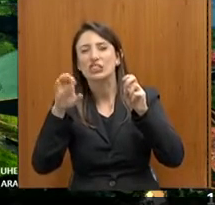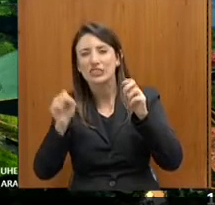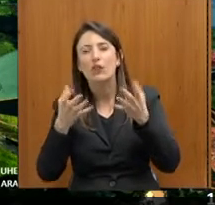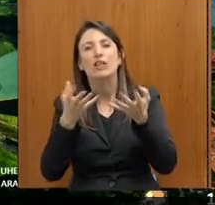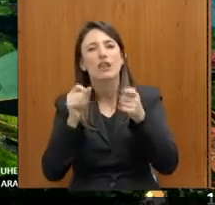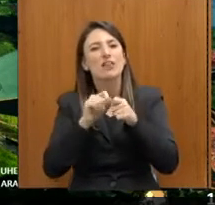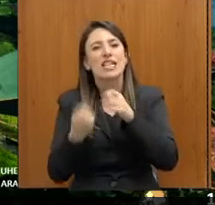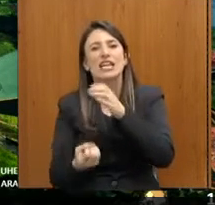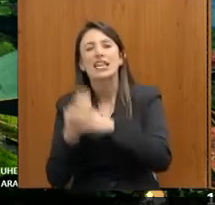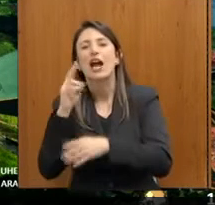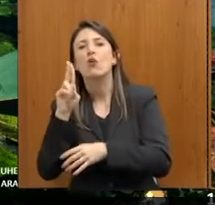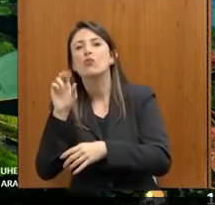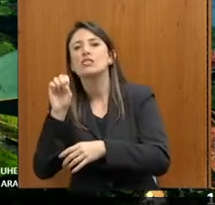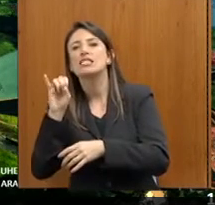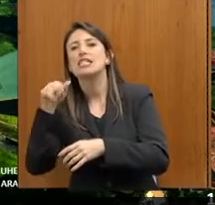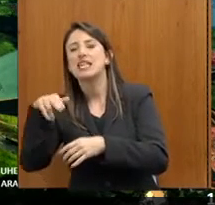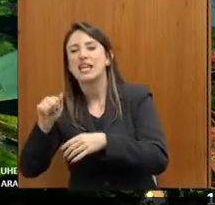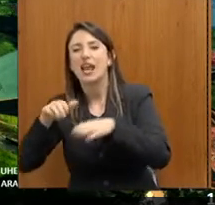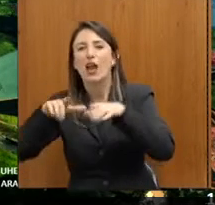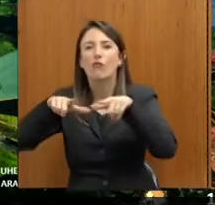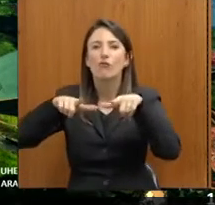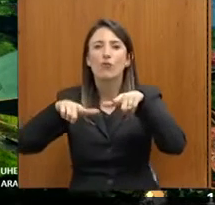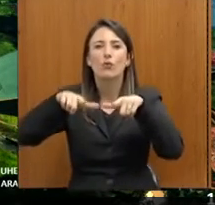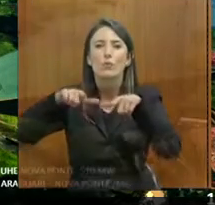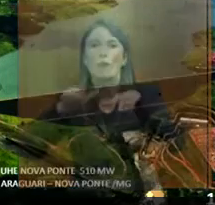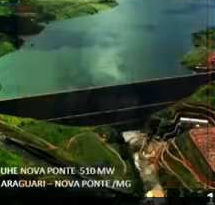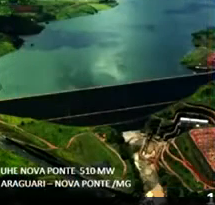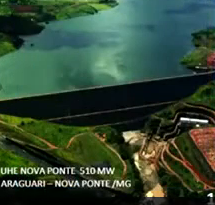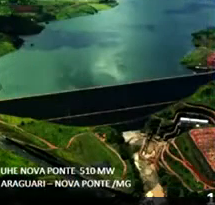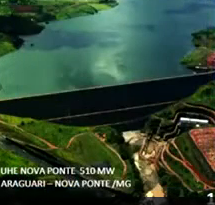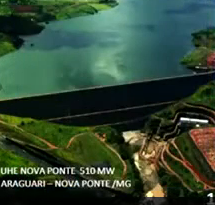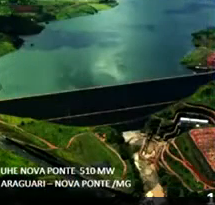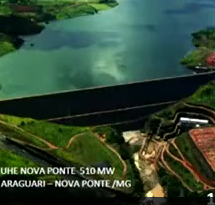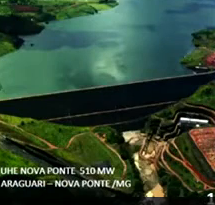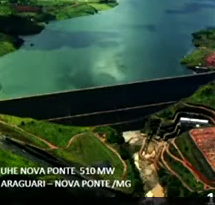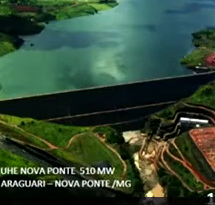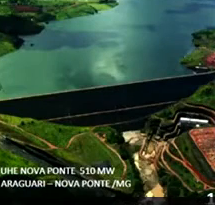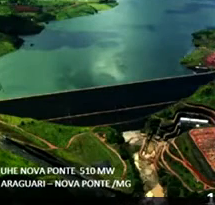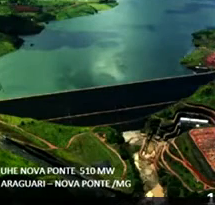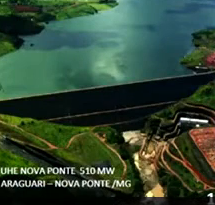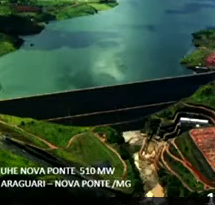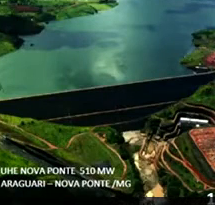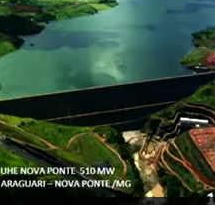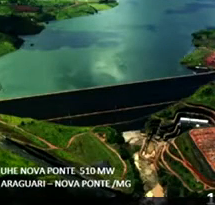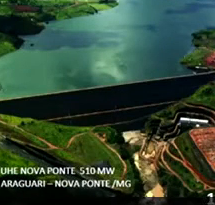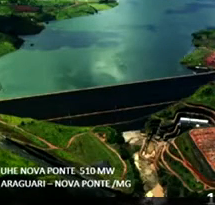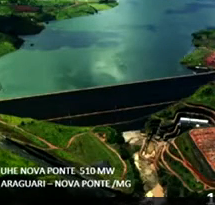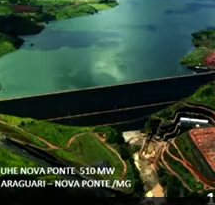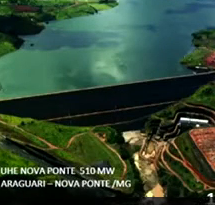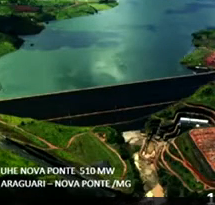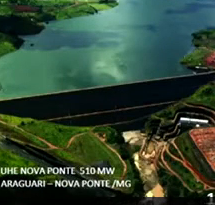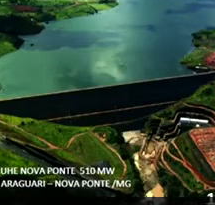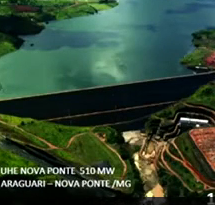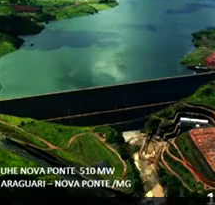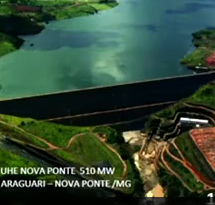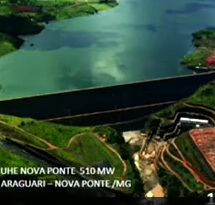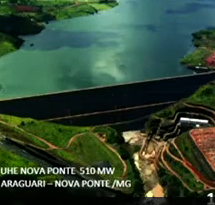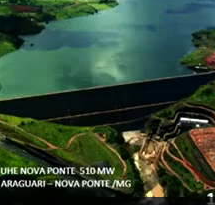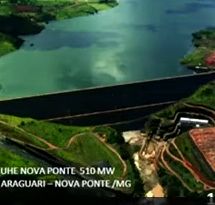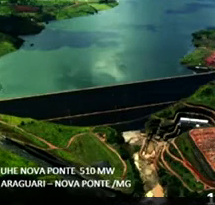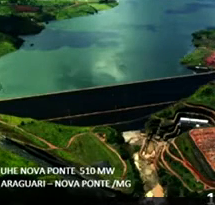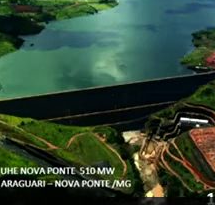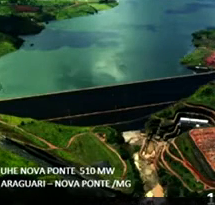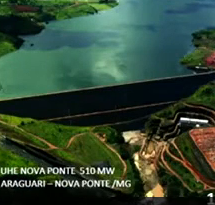é em Três Marias nós estamos falando de 60 megas Três Marias a jusante é um projeto mais tradicional 70